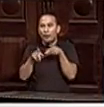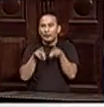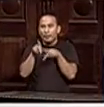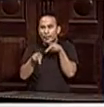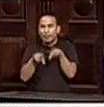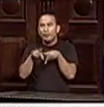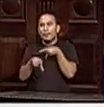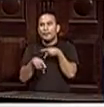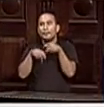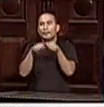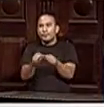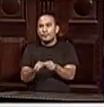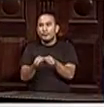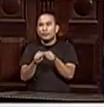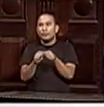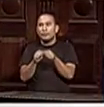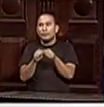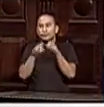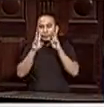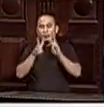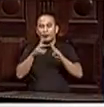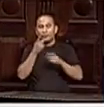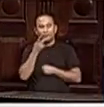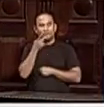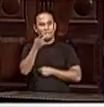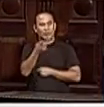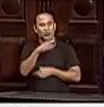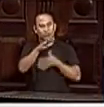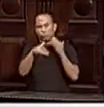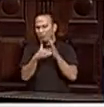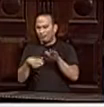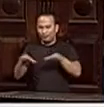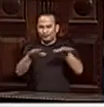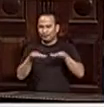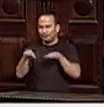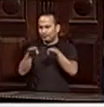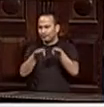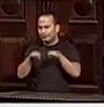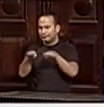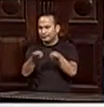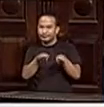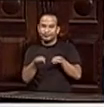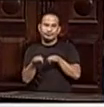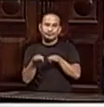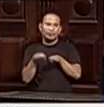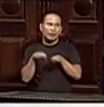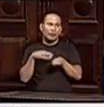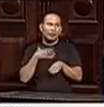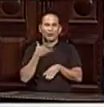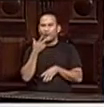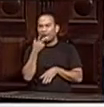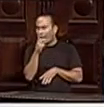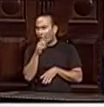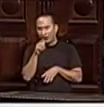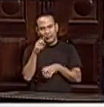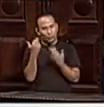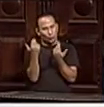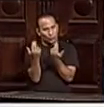para a política, olha para o parlamento e diz: são todos iguais. Eu gostaria de dizer, não são todos